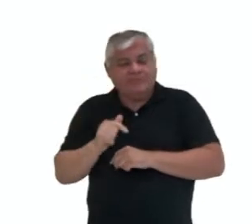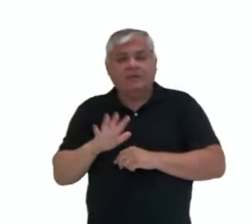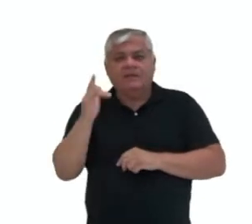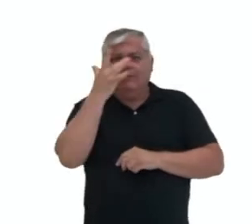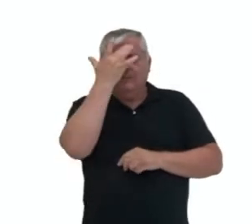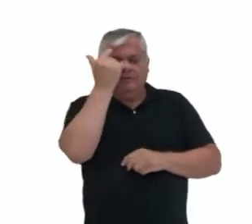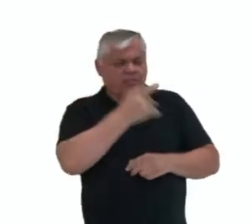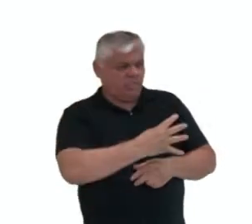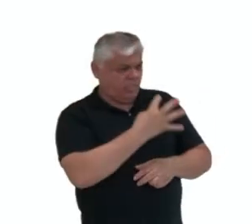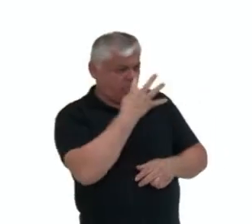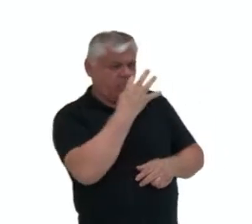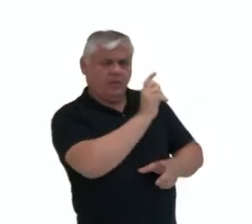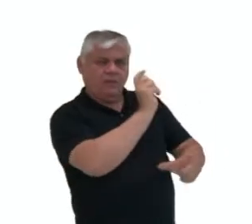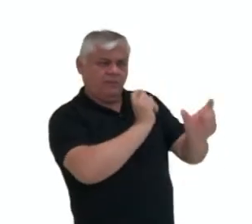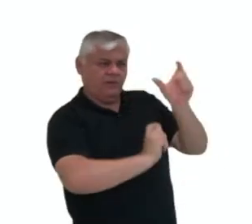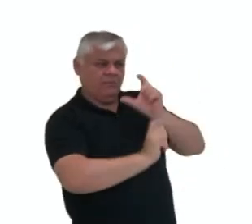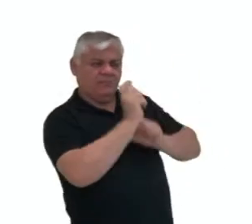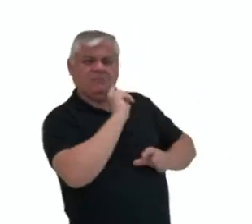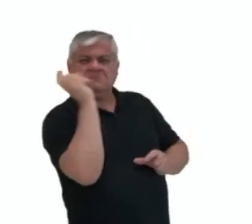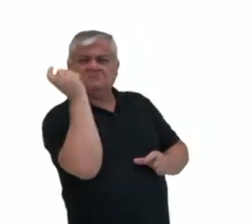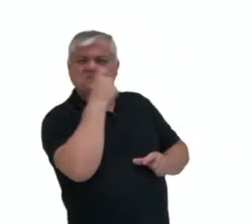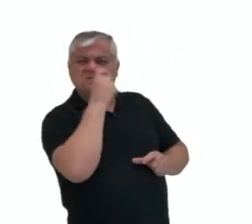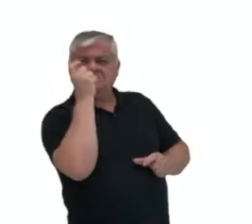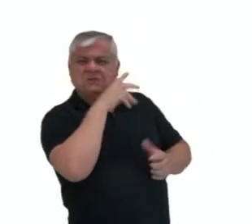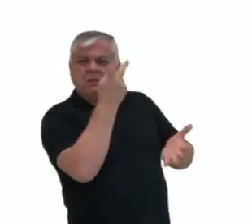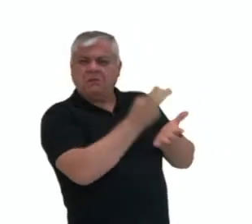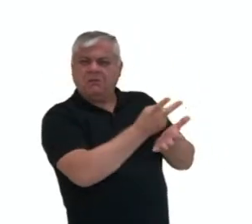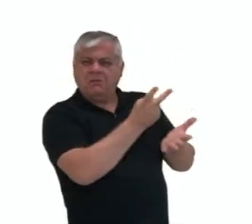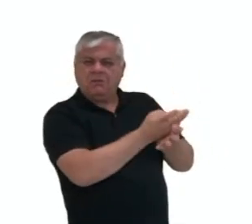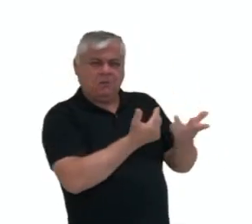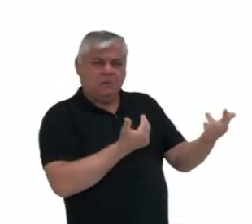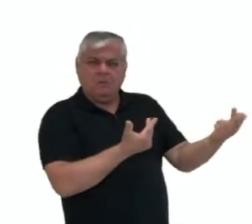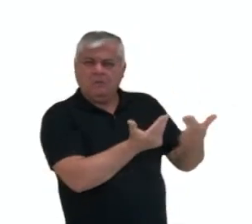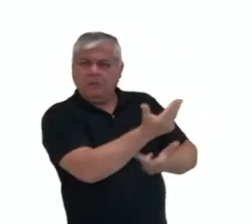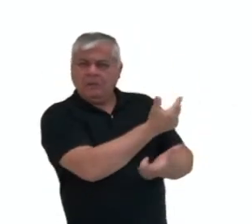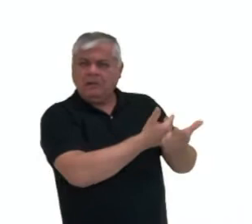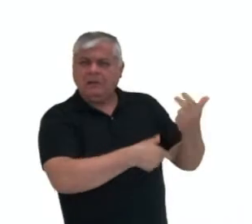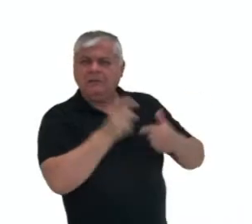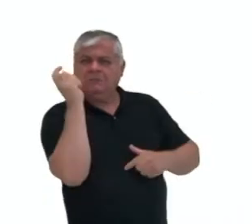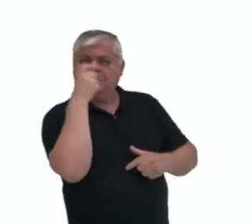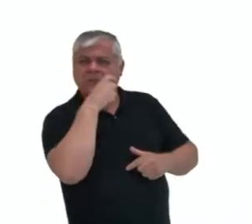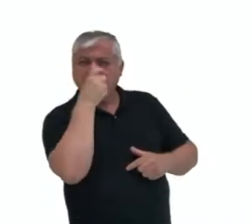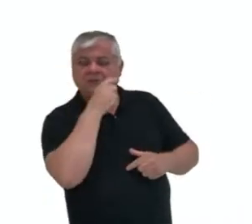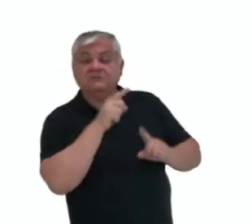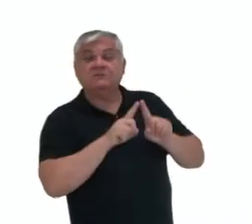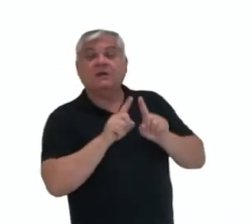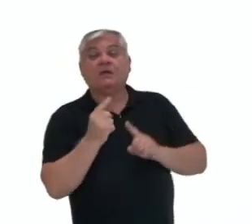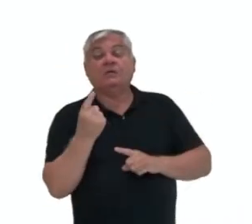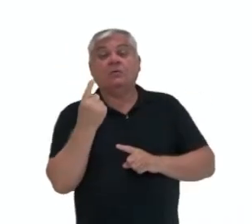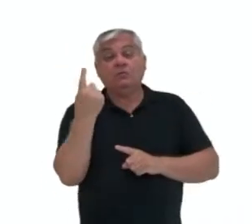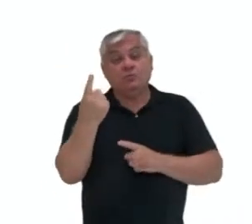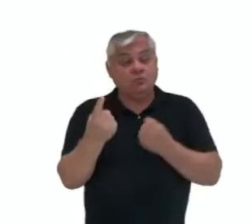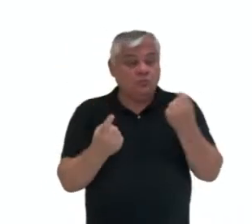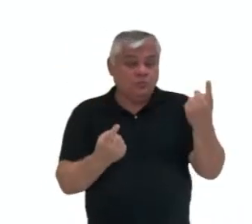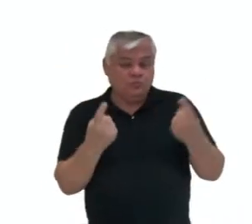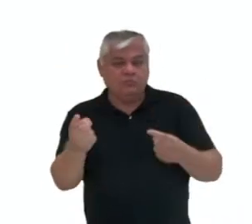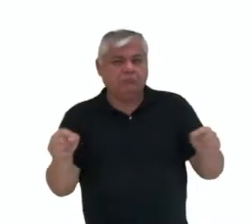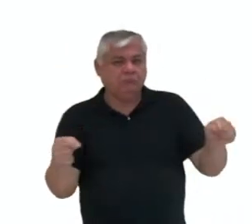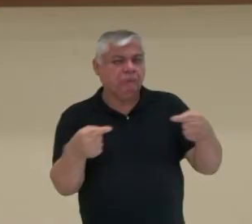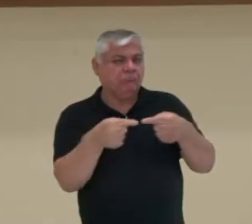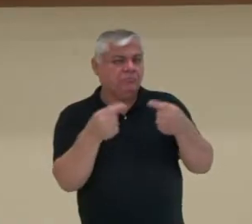minta descaradamente, a mesma mentira, todos iguais. Todos iguais, mas uns mais iguais que os